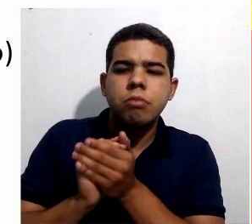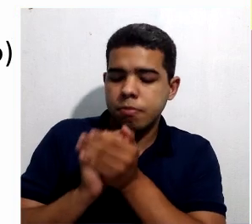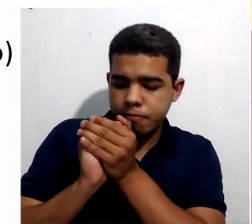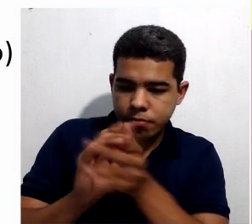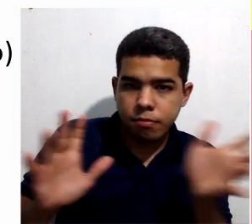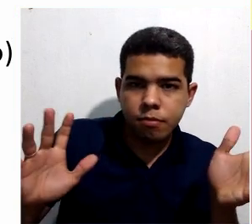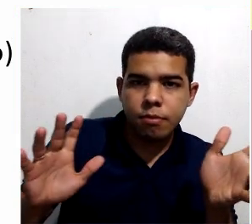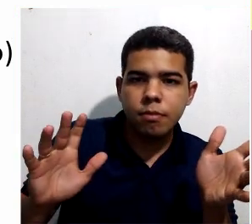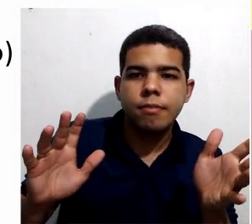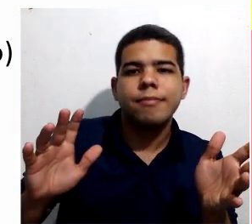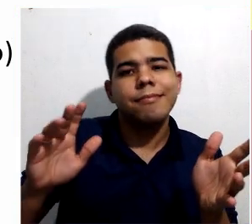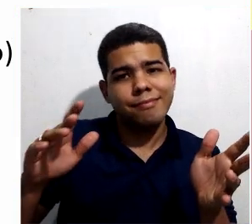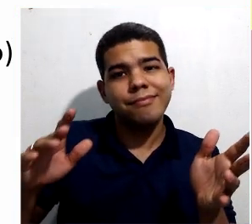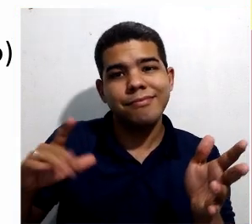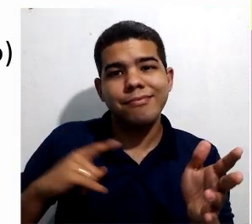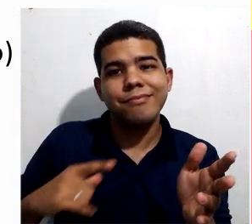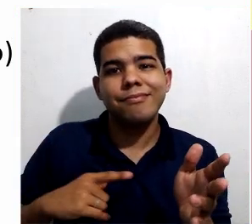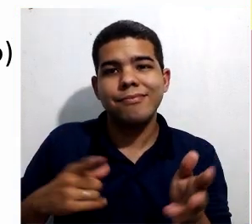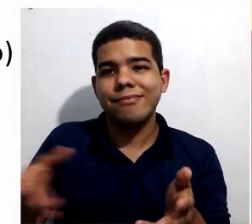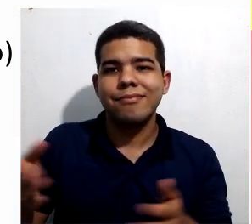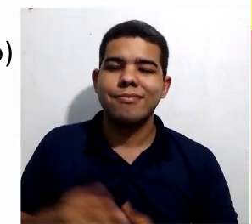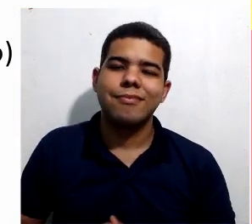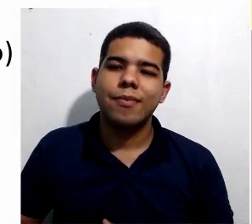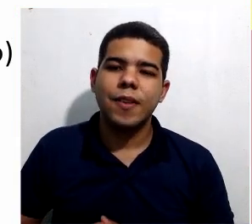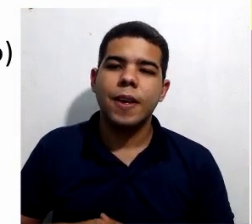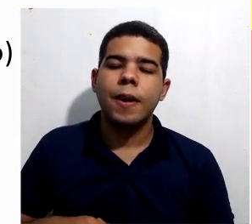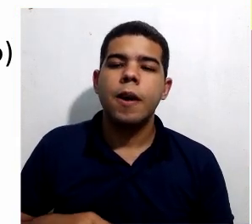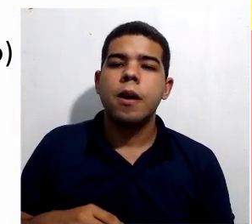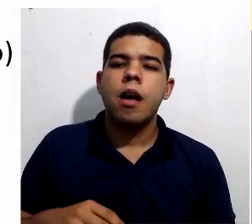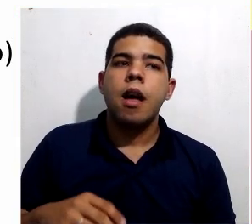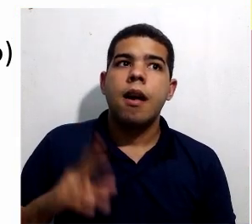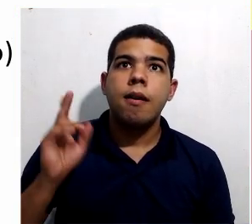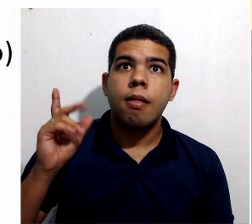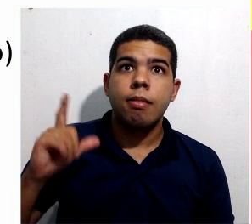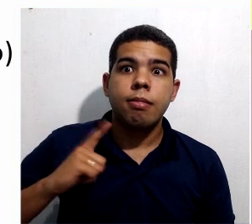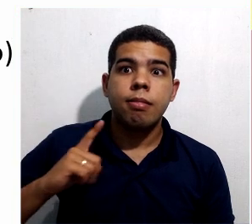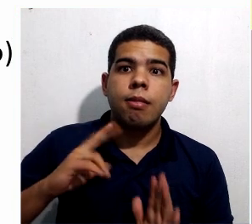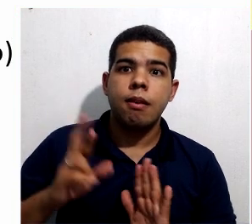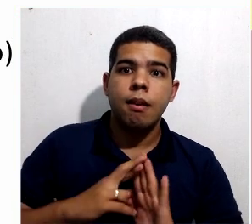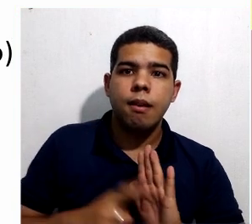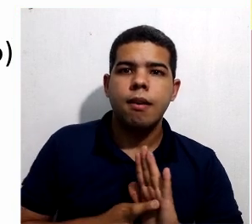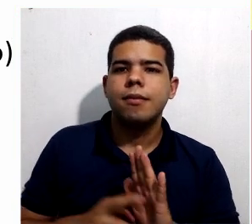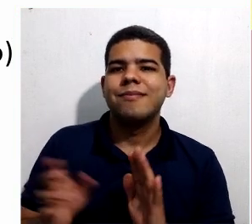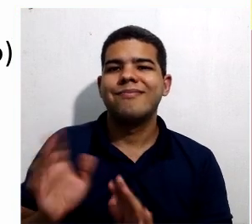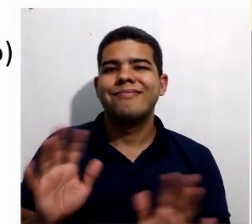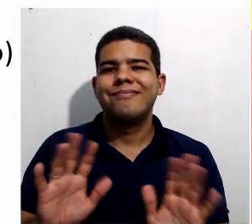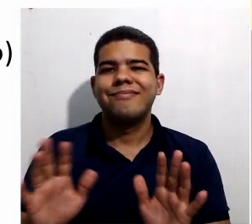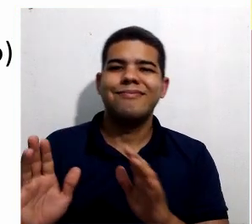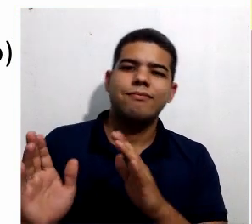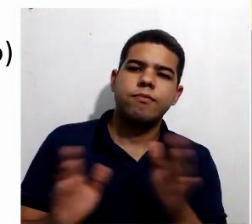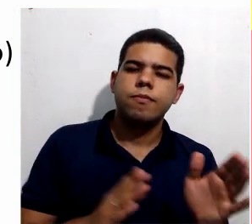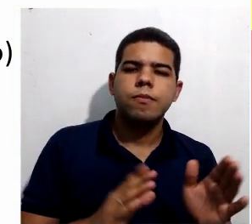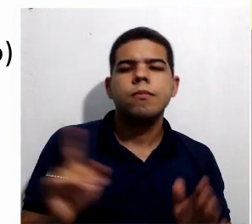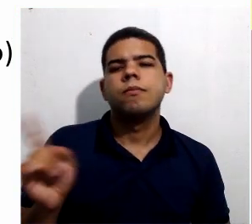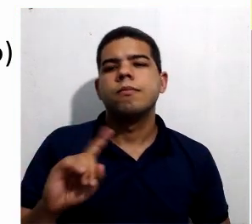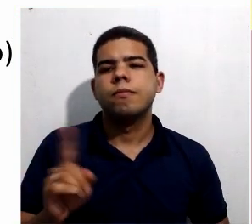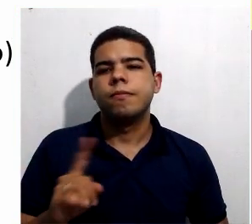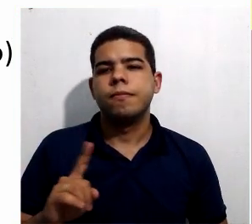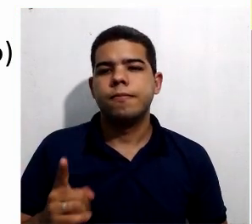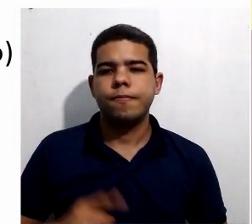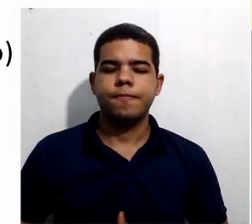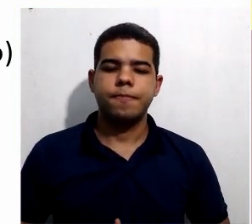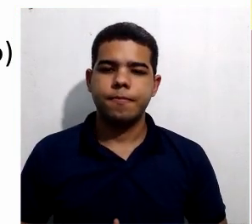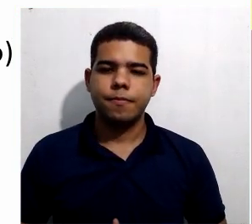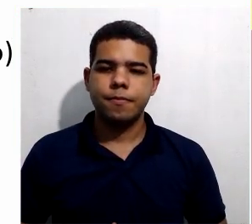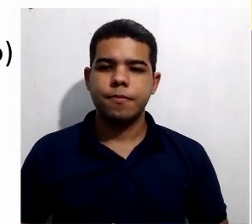dado. Então são números que podem acontecer. Então são números que não existe aí uma regra, não existe uma forma